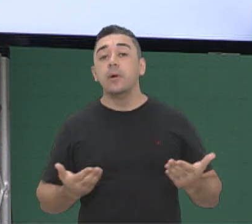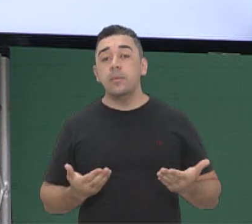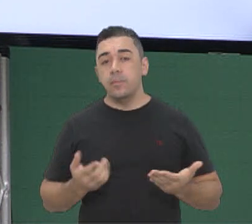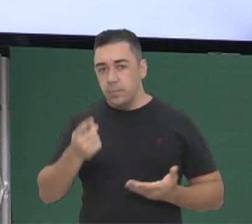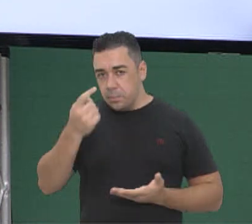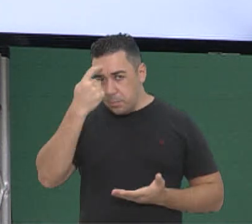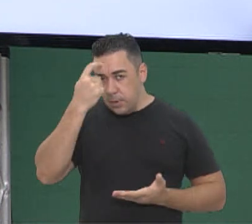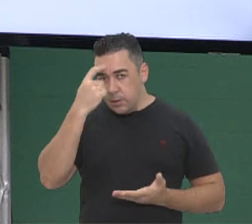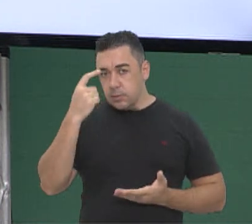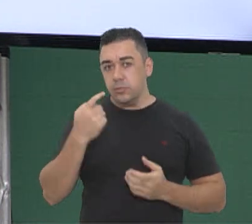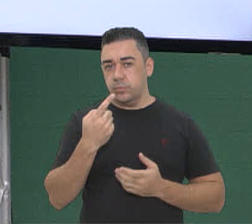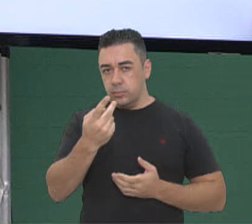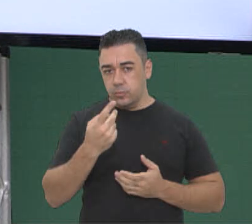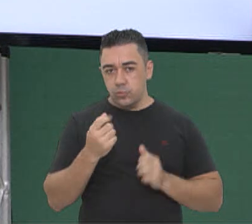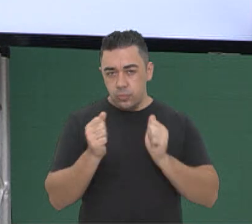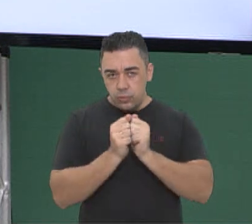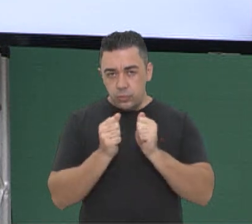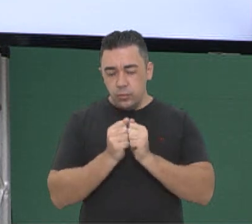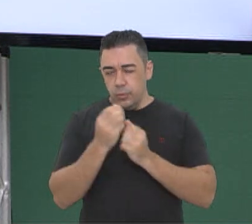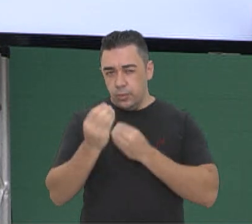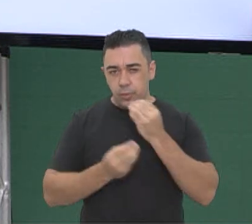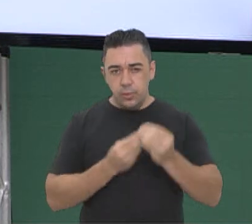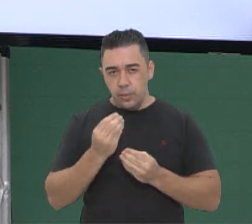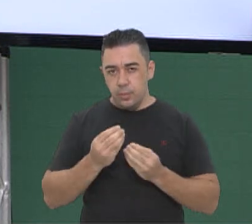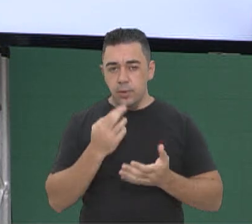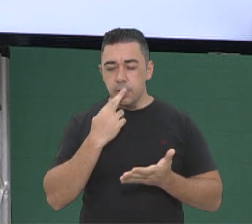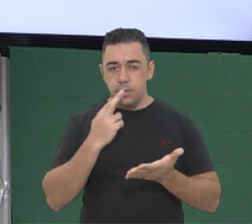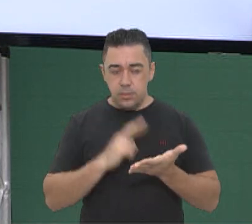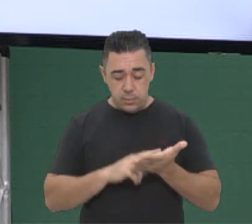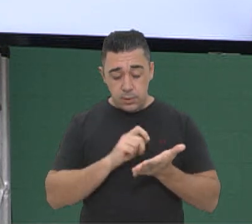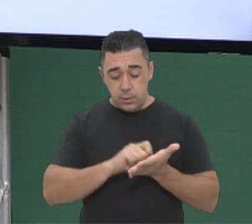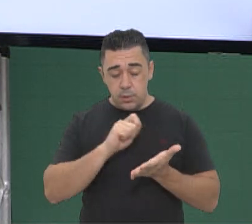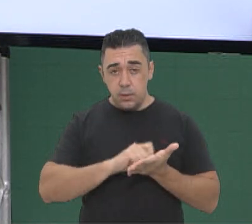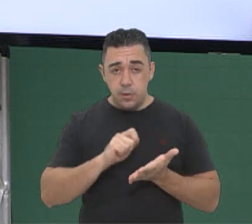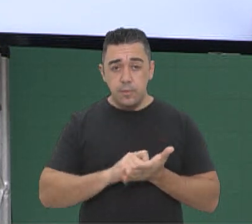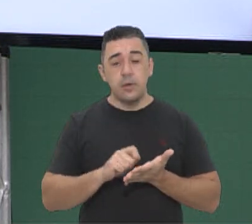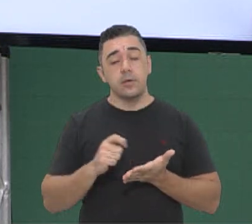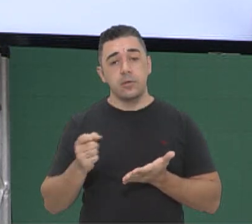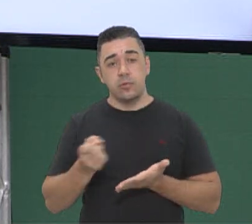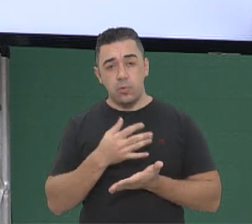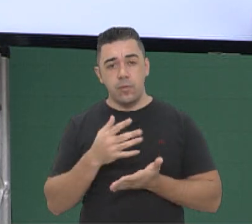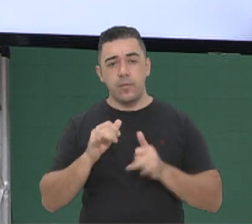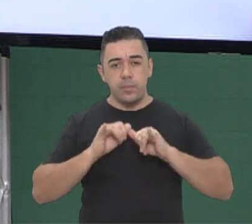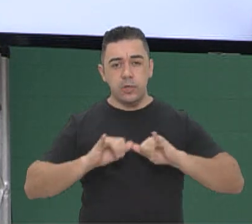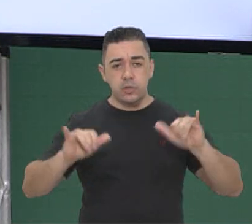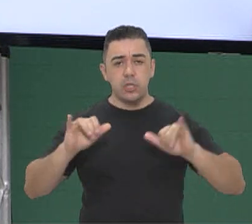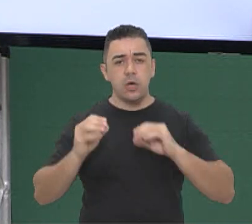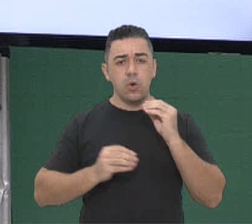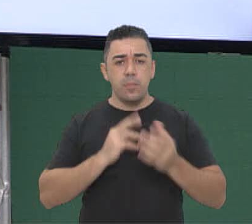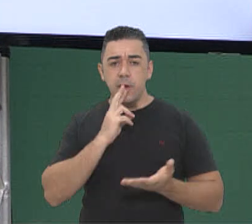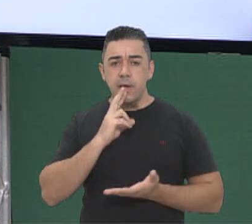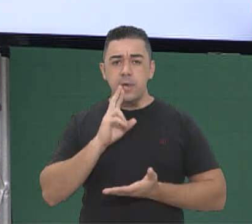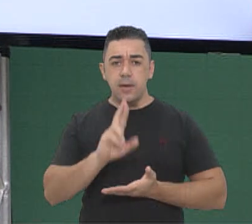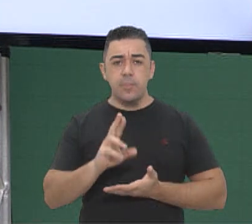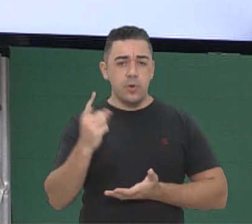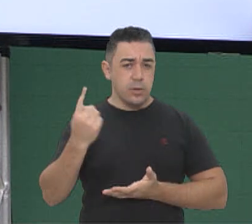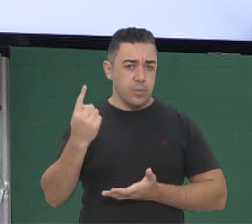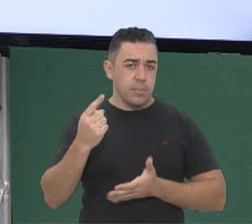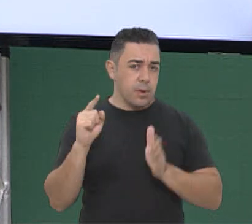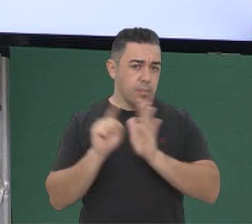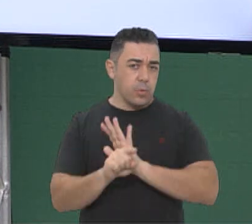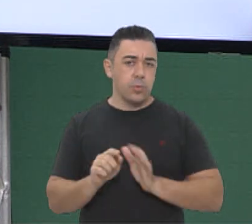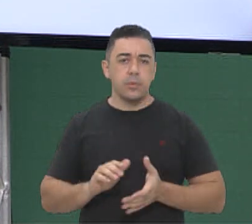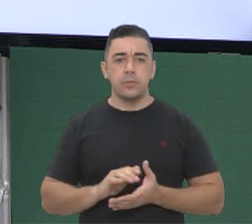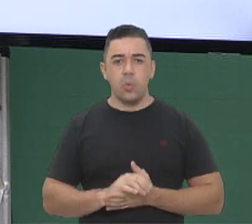Vamos pensar um pouquinho juntos, como é que nós faremos a reescrita das duas manchetes e como é que nós responderíamos a primeira